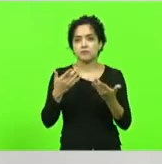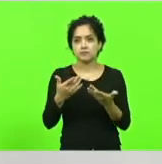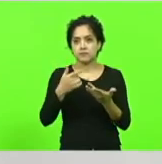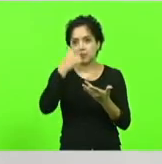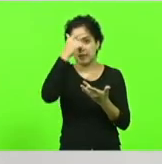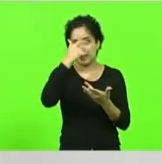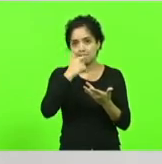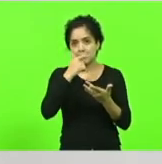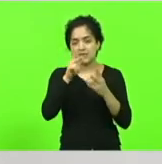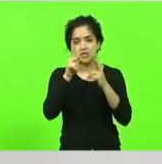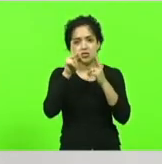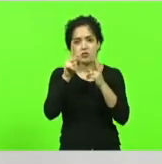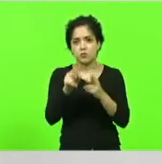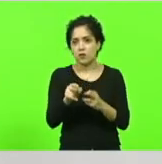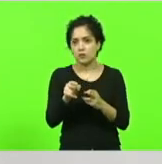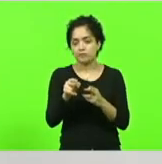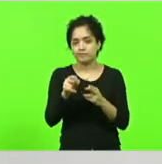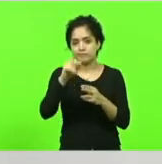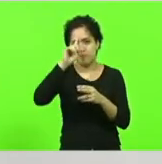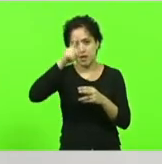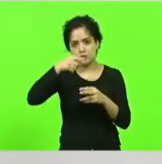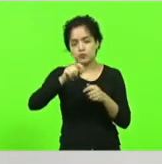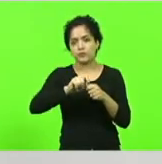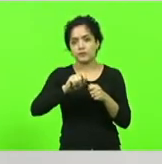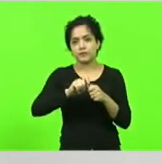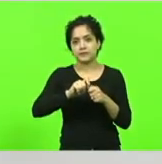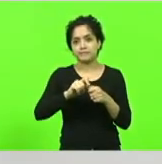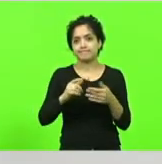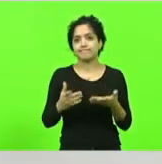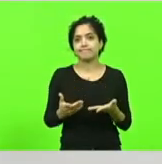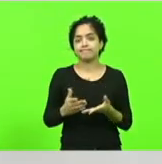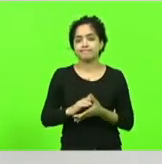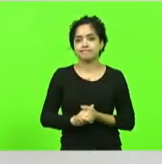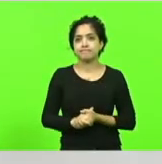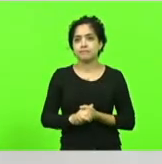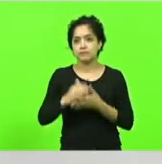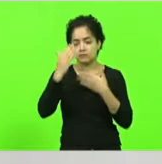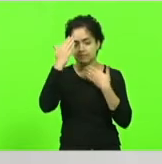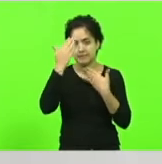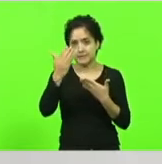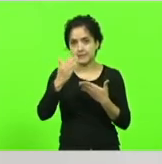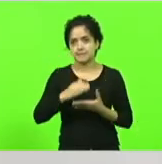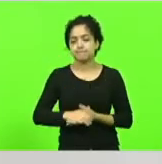de quem mandou fazer aquele serviço. Obrigado.